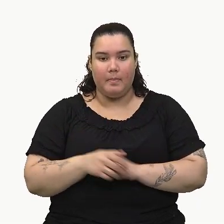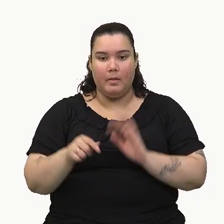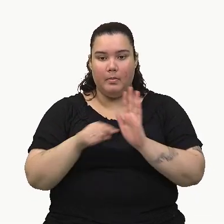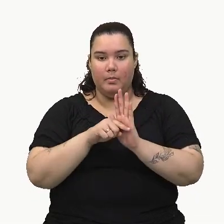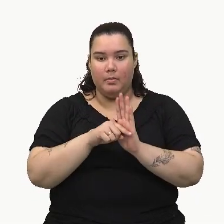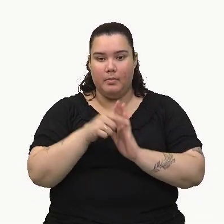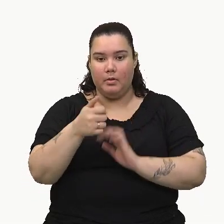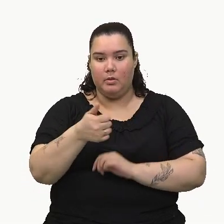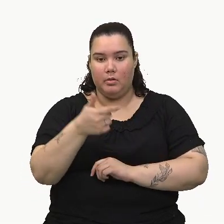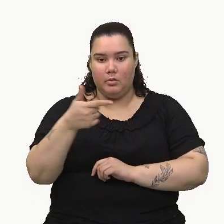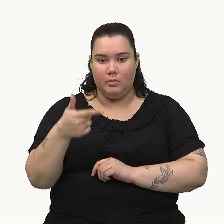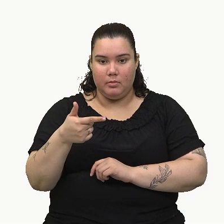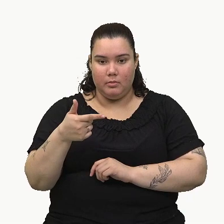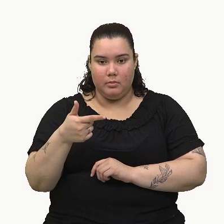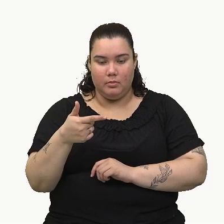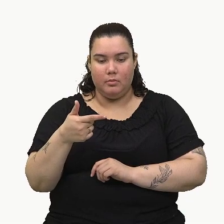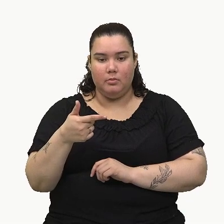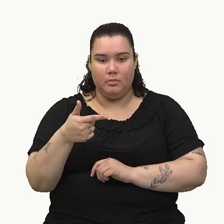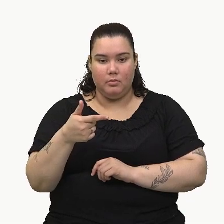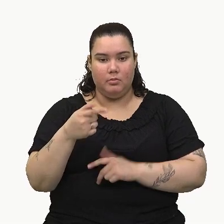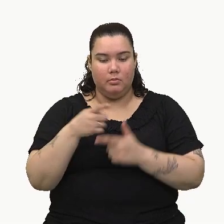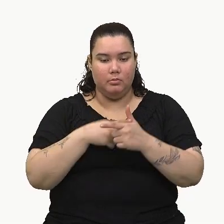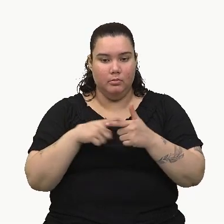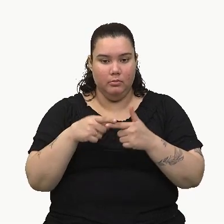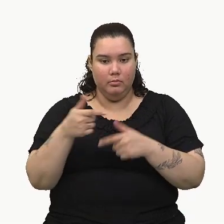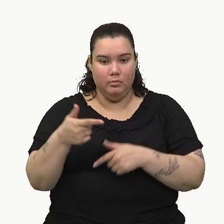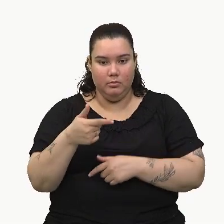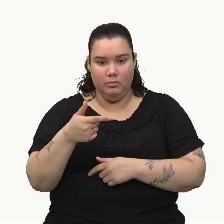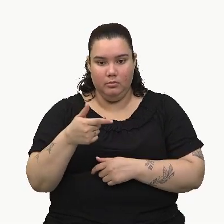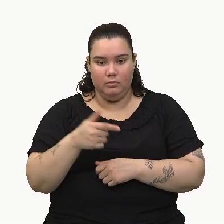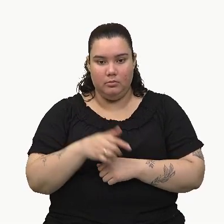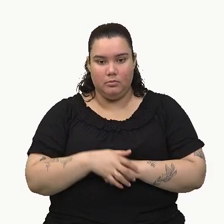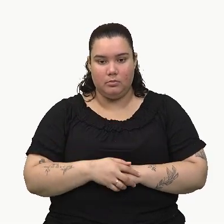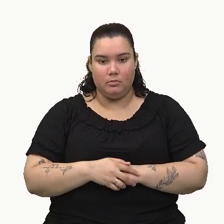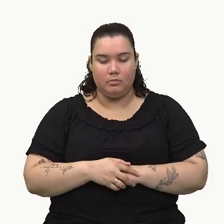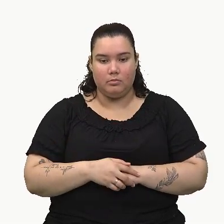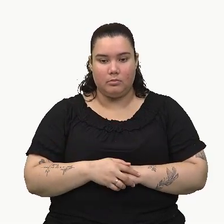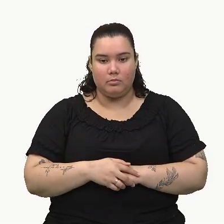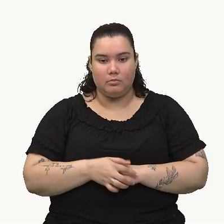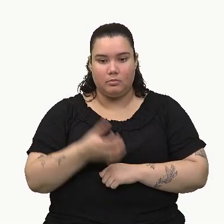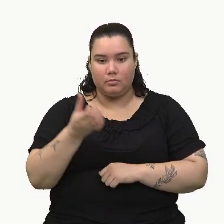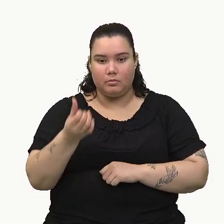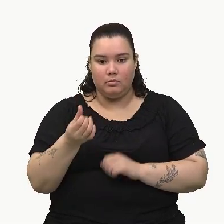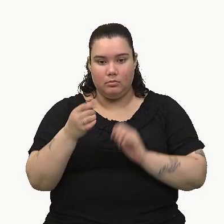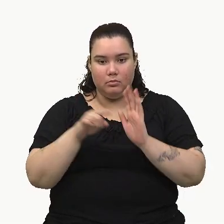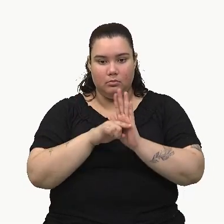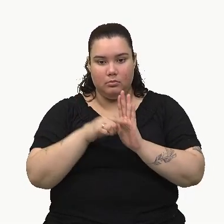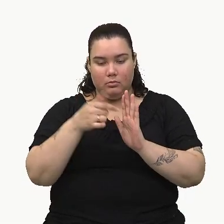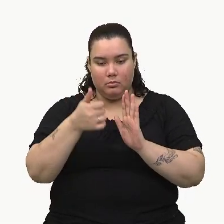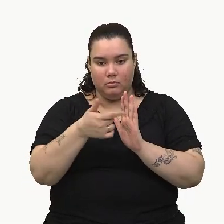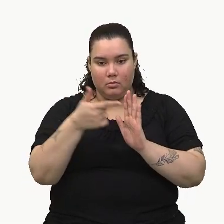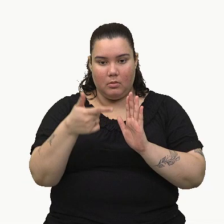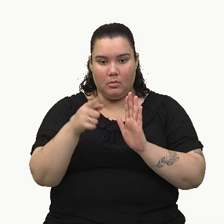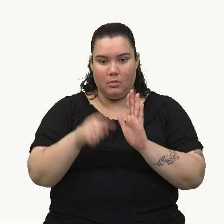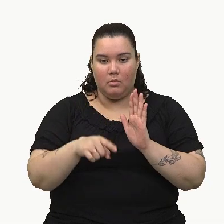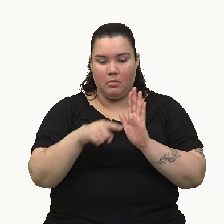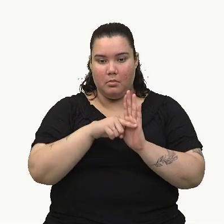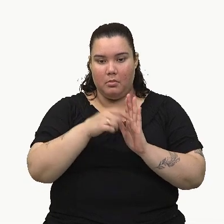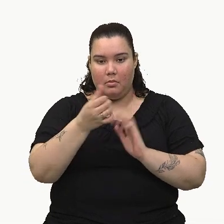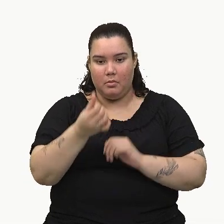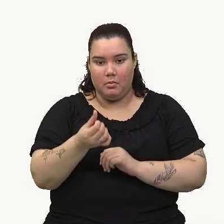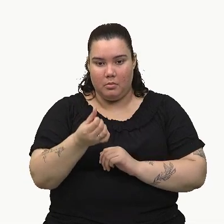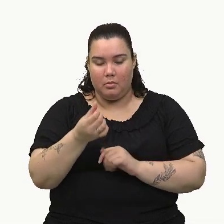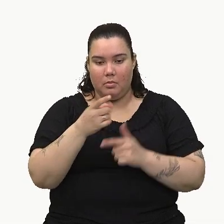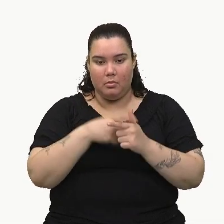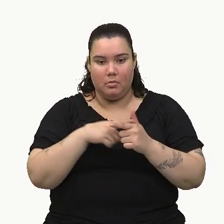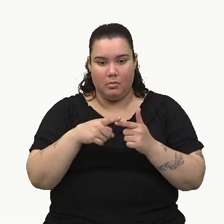menos 12 sobre 2, tá bom? 6 menos 12 é menos 6. Menos